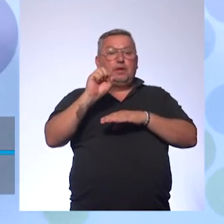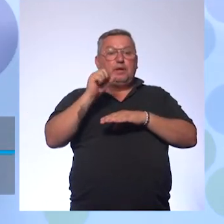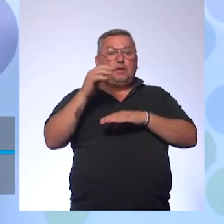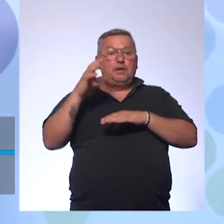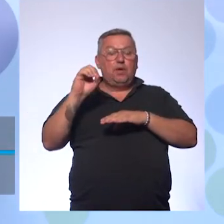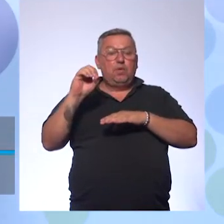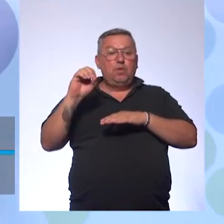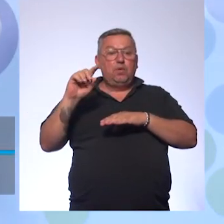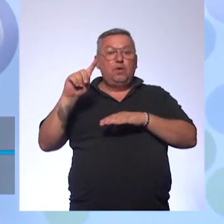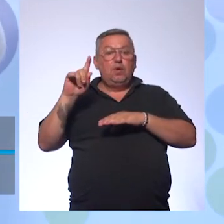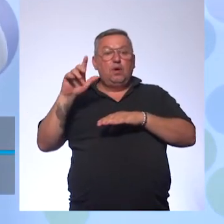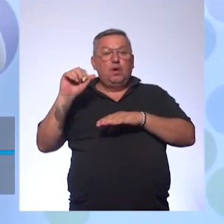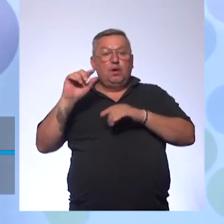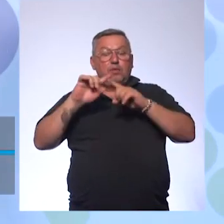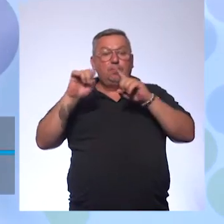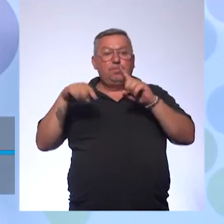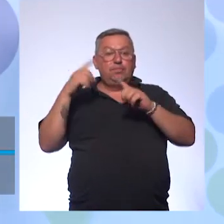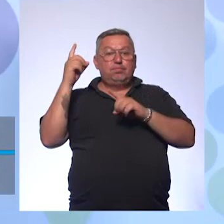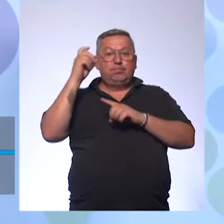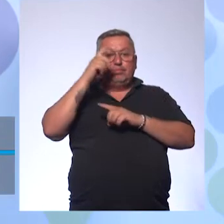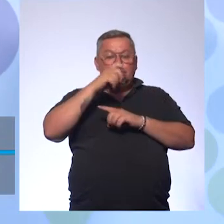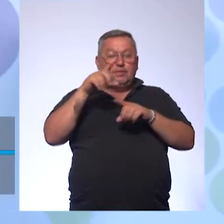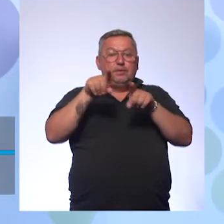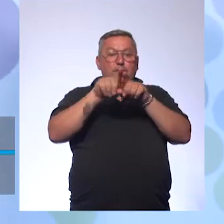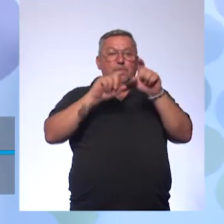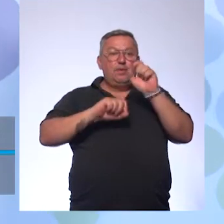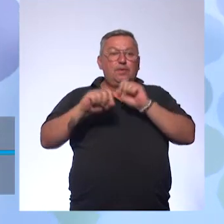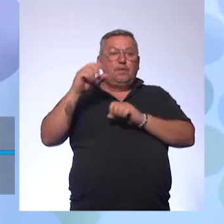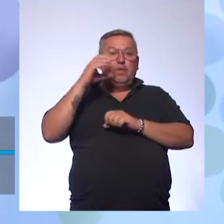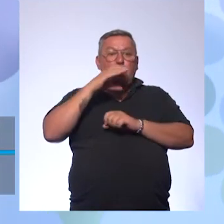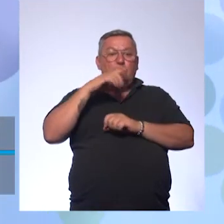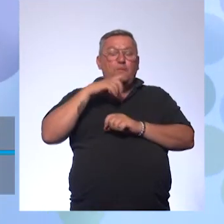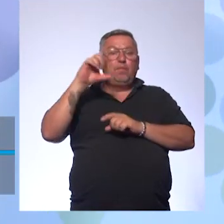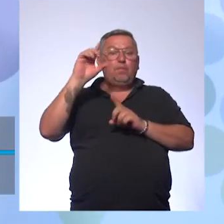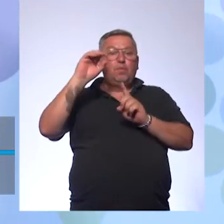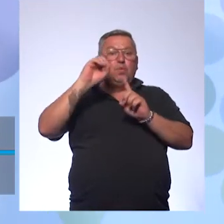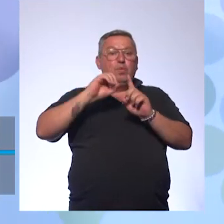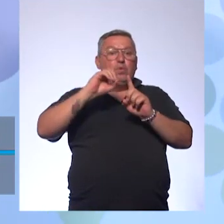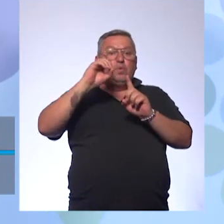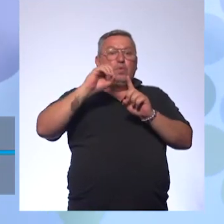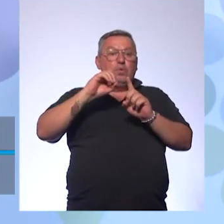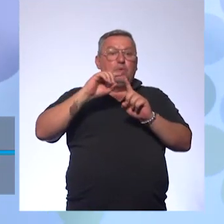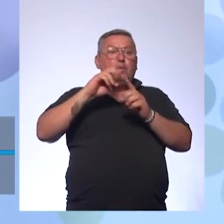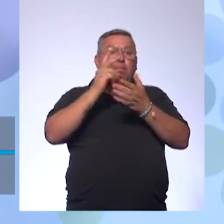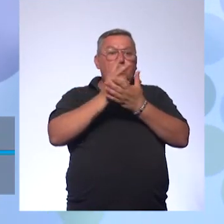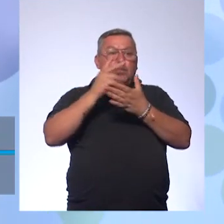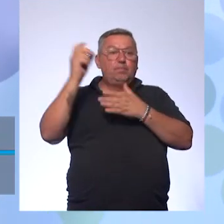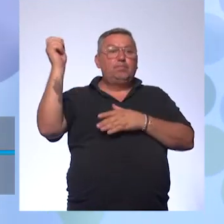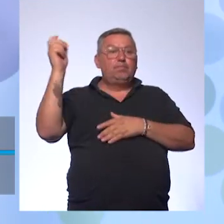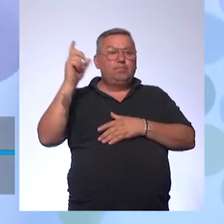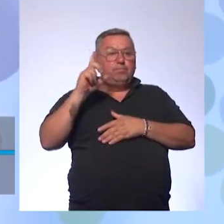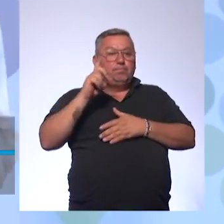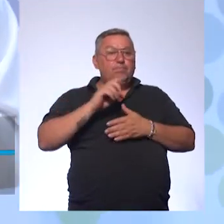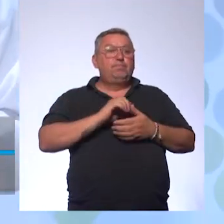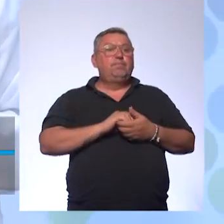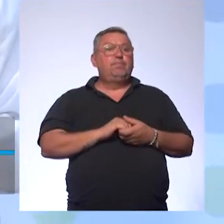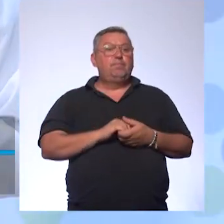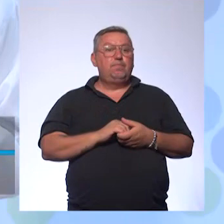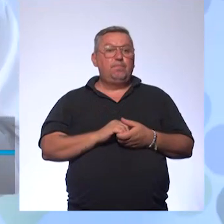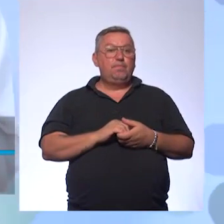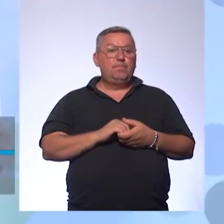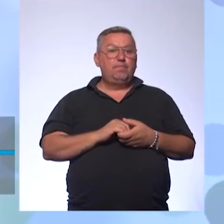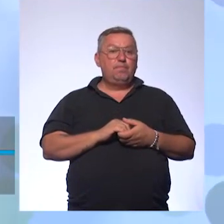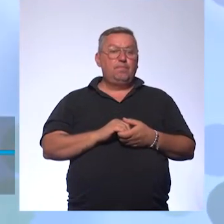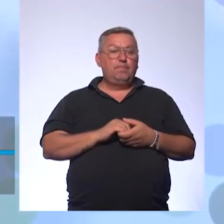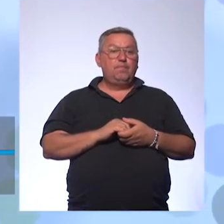se complementando. Por isso, gente, que eu quis dar esse nome da aula, um planeta dinâmico, para a gente entender que